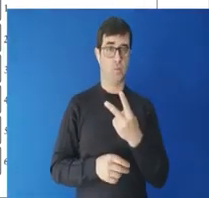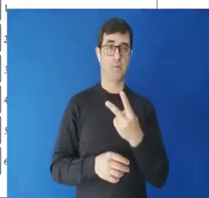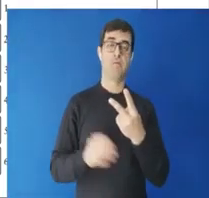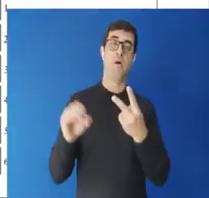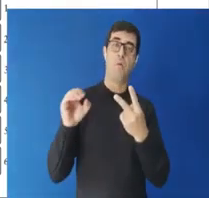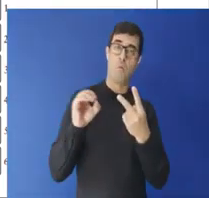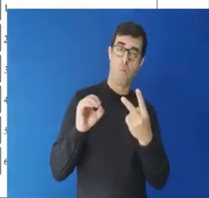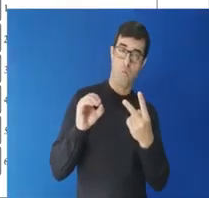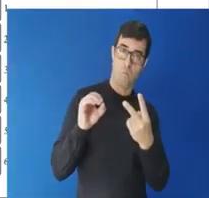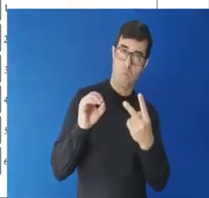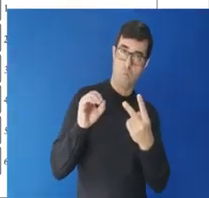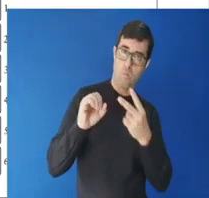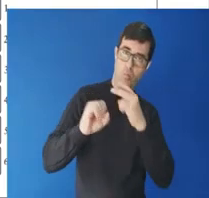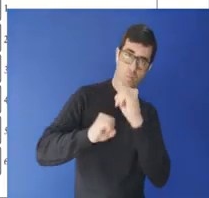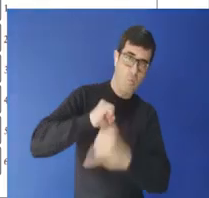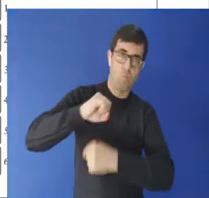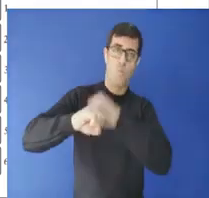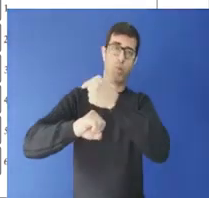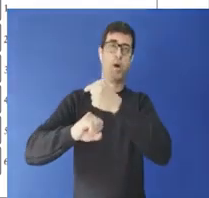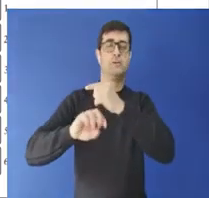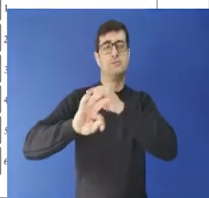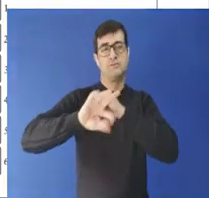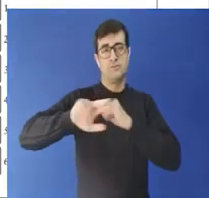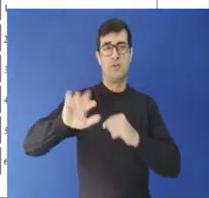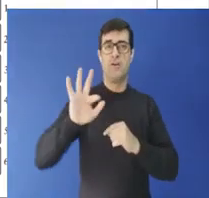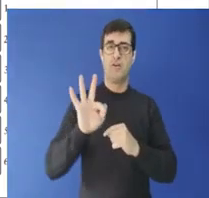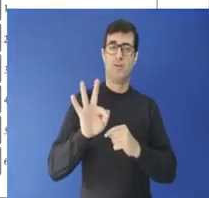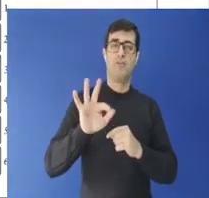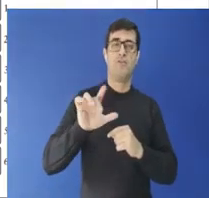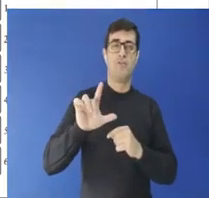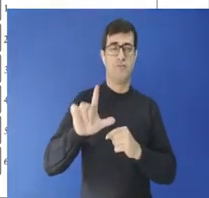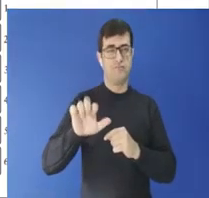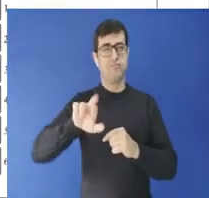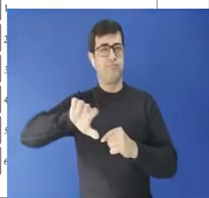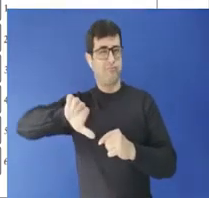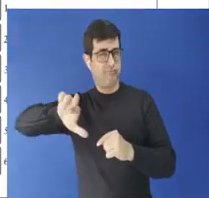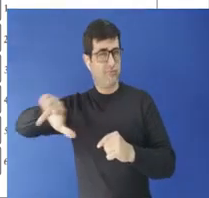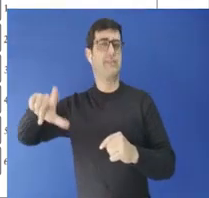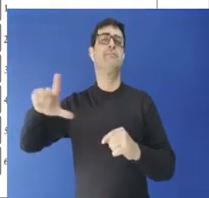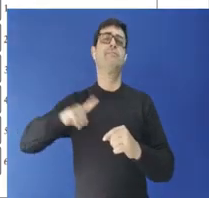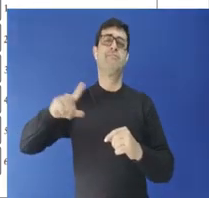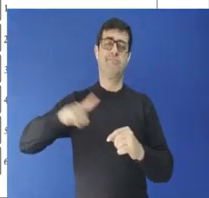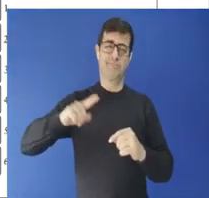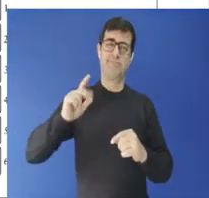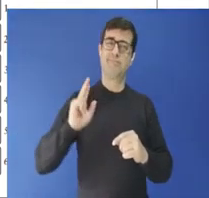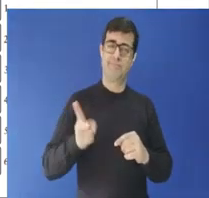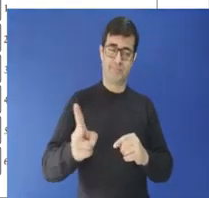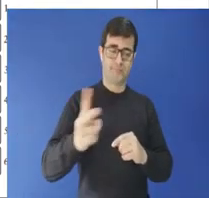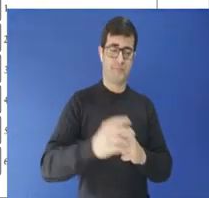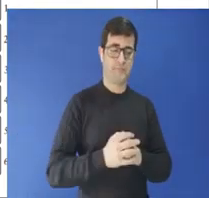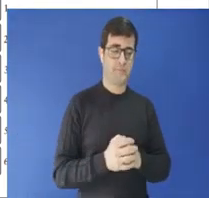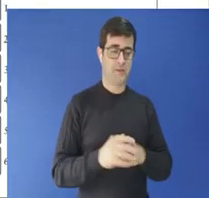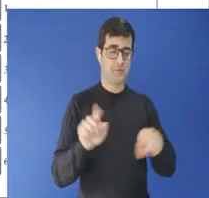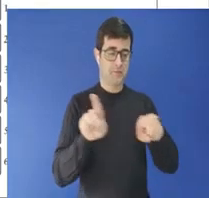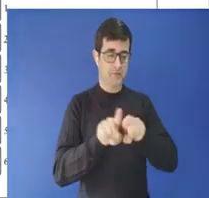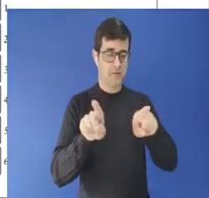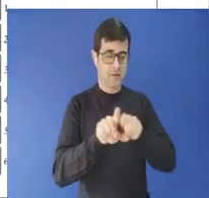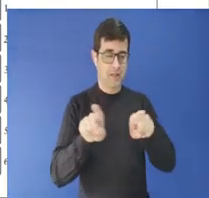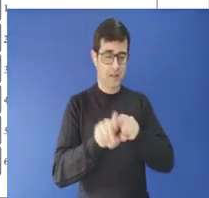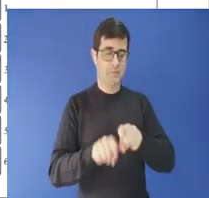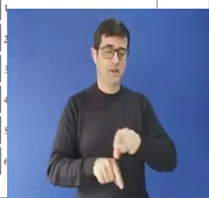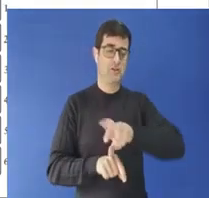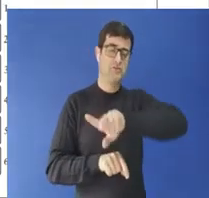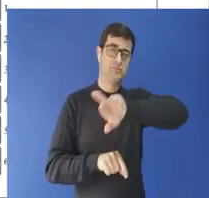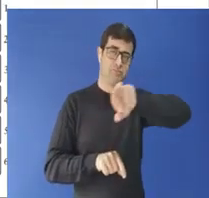Então, os fluoretos, cloretos, brometos e iodetos são muito comuns. O íon óxido também, o sulfeto também. Mas